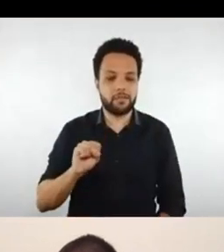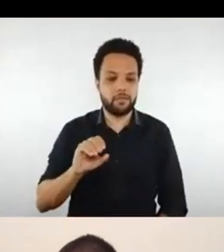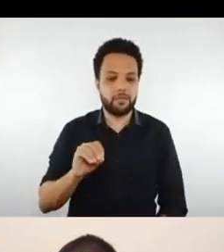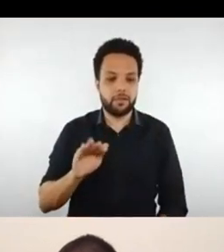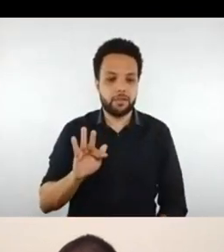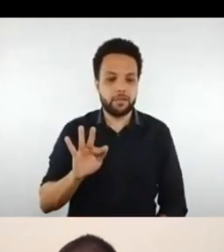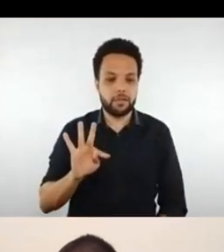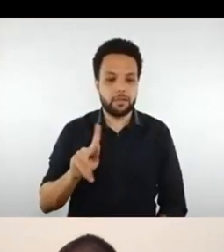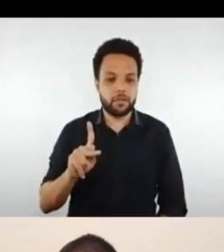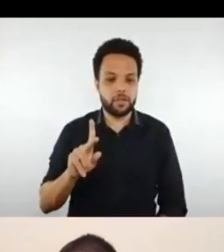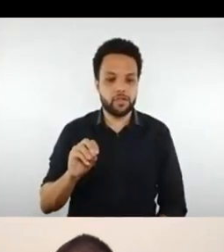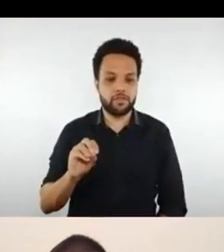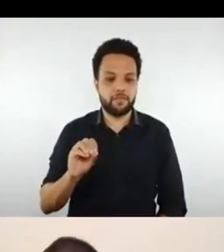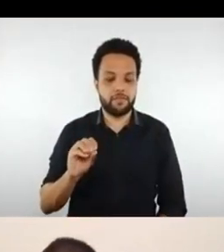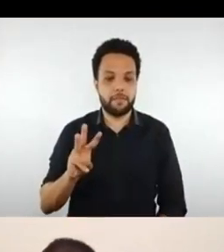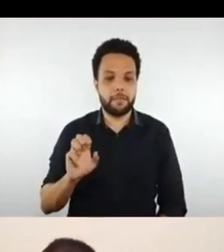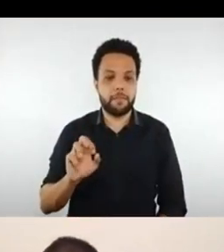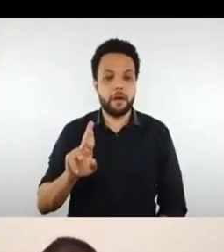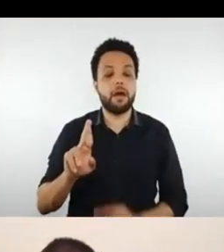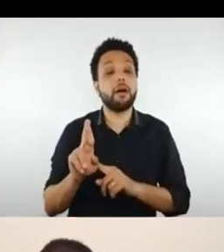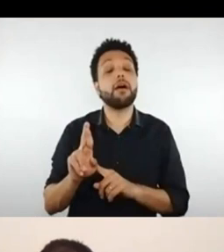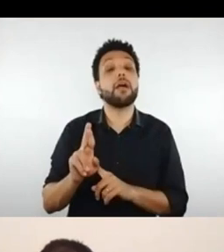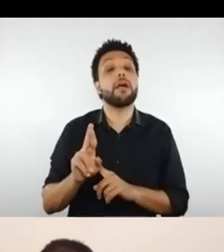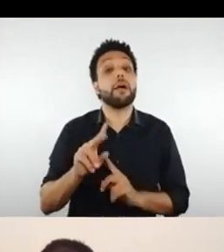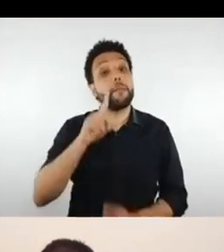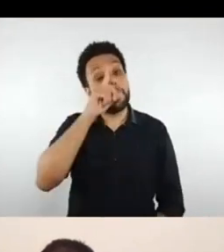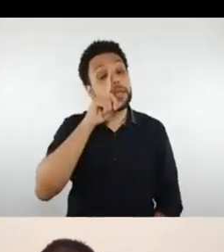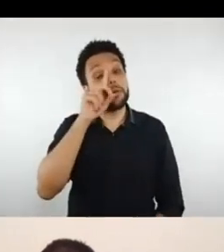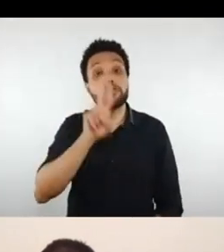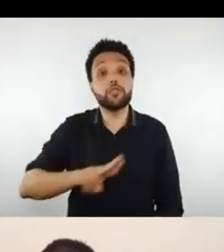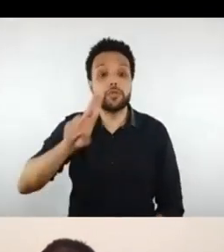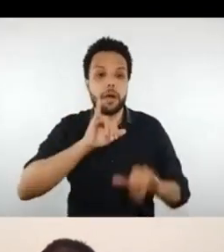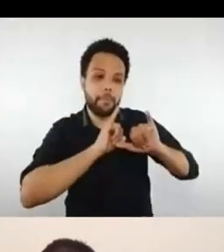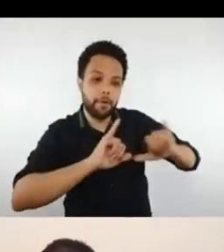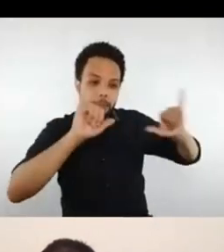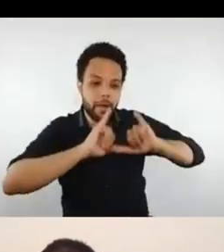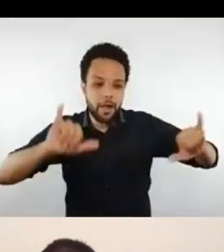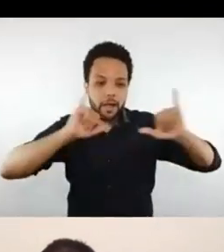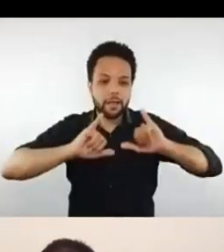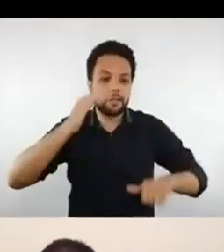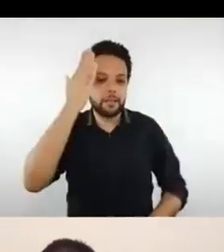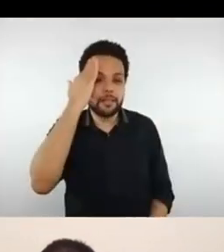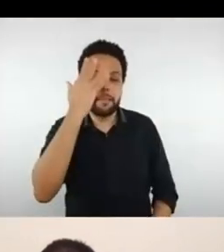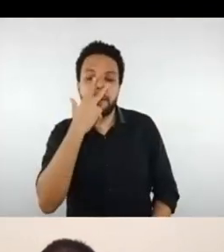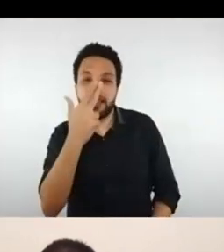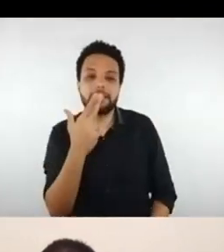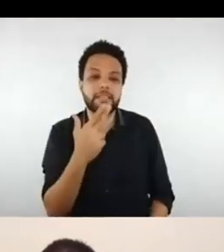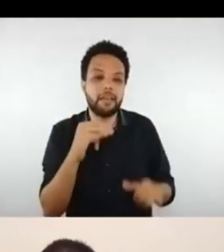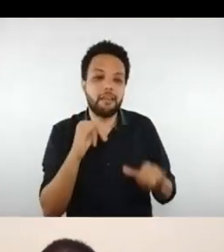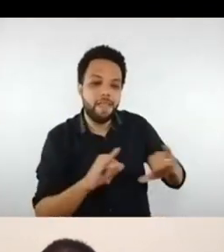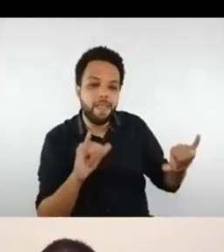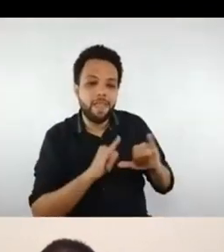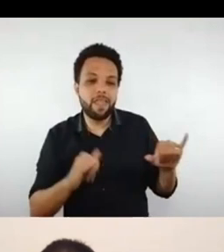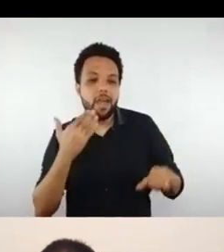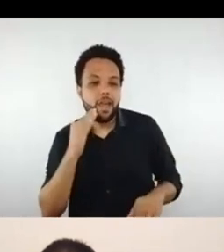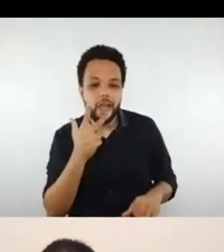do perigo de você usar brittle propaganda, né? Aquela propaganda tipo pé de moleque que quebra facilmente, né? Brittle propaganda,